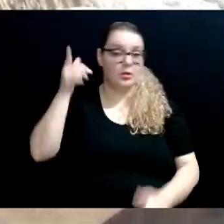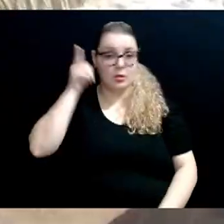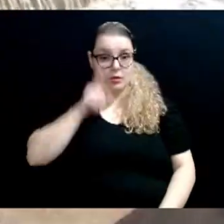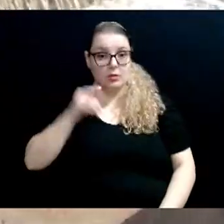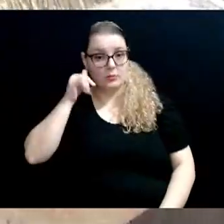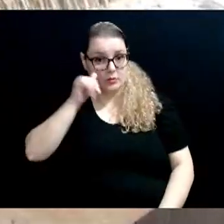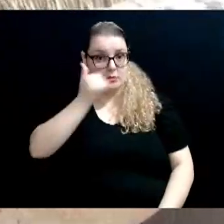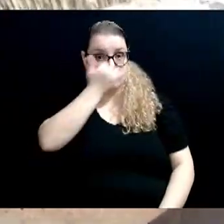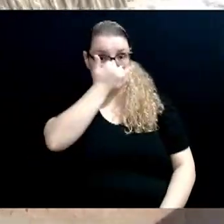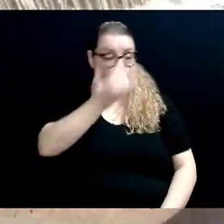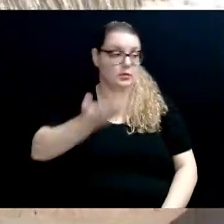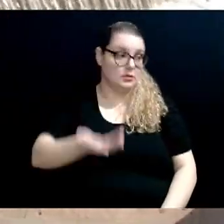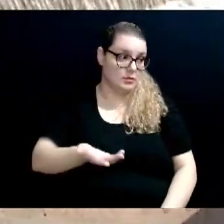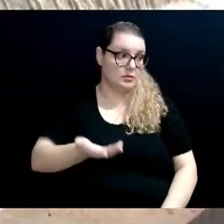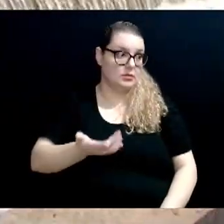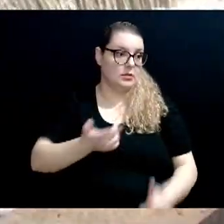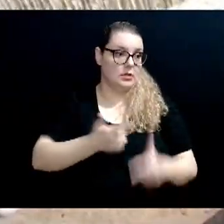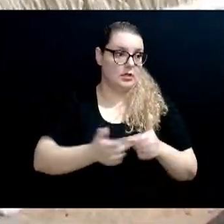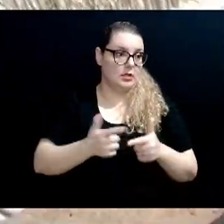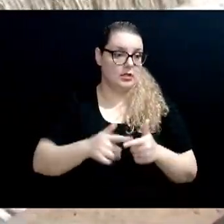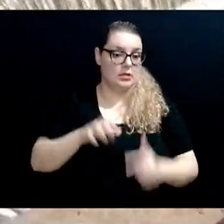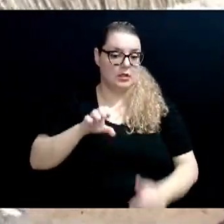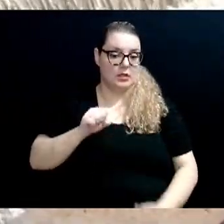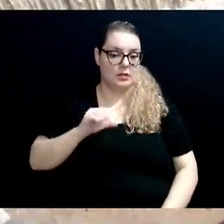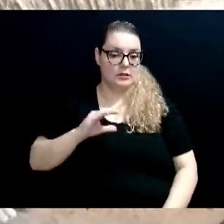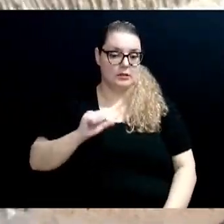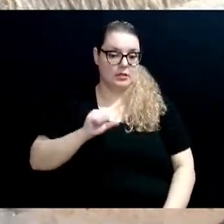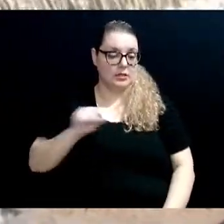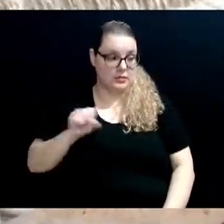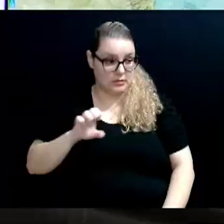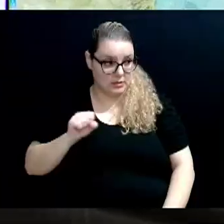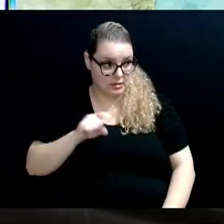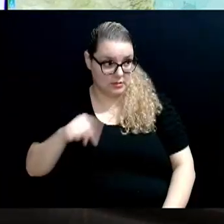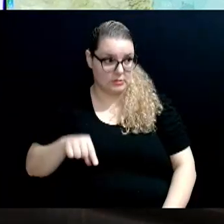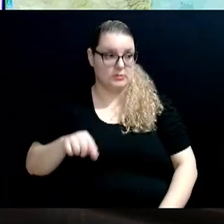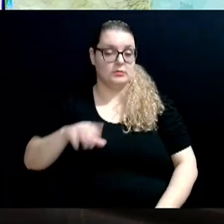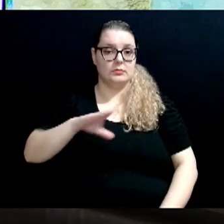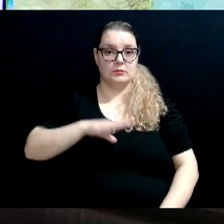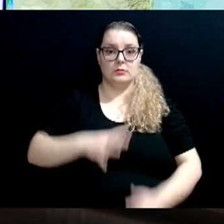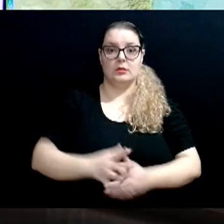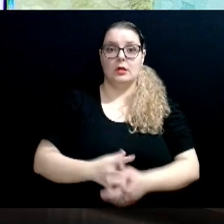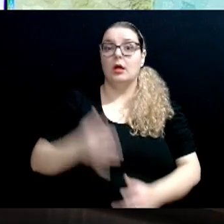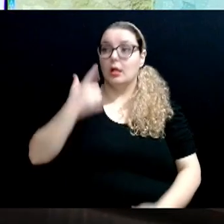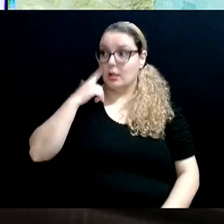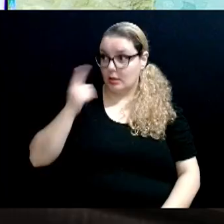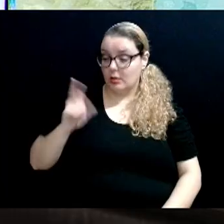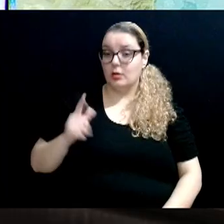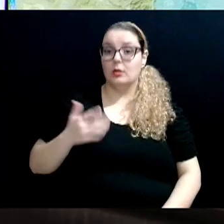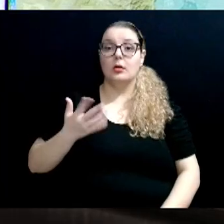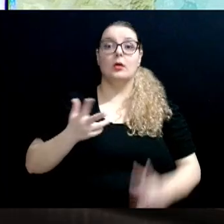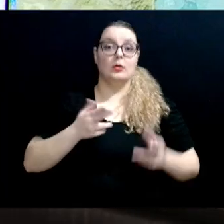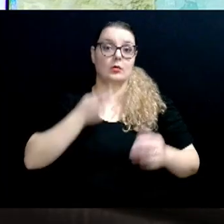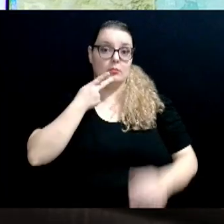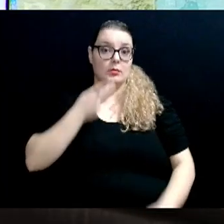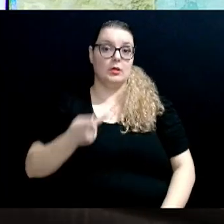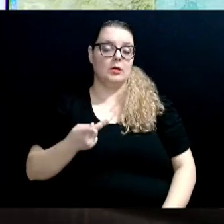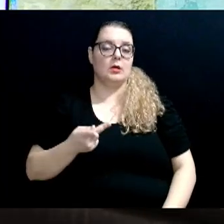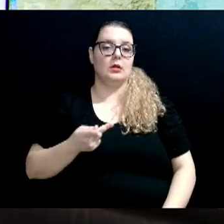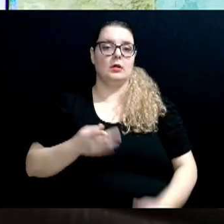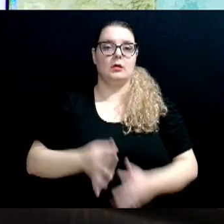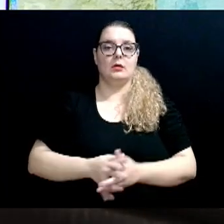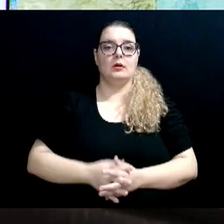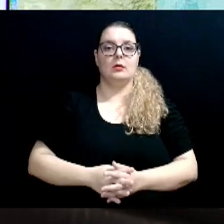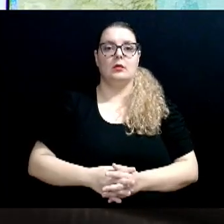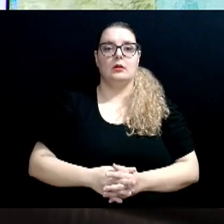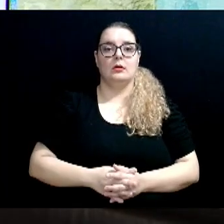esse problema de escassez no município? Claro. Então, como eu disse, né, como a gente primeiramente faz